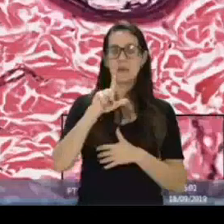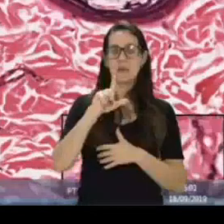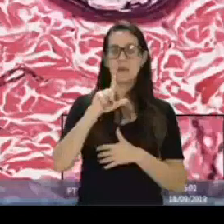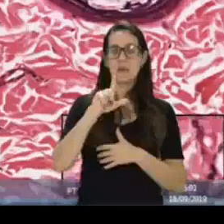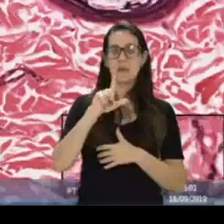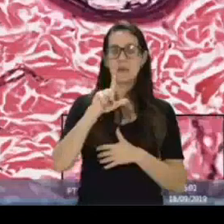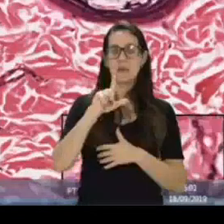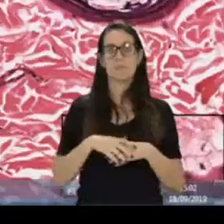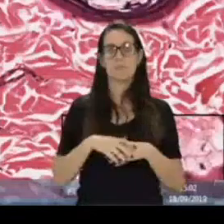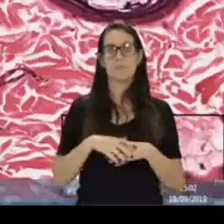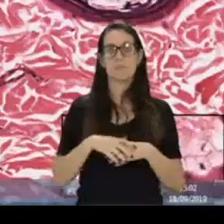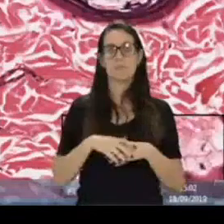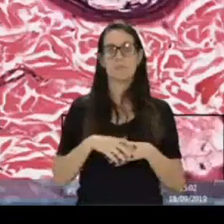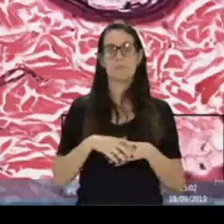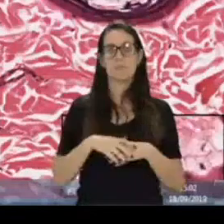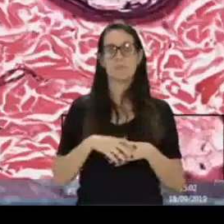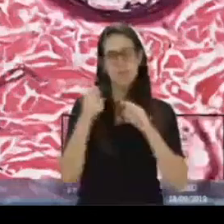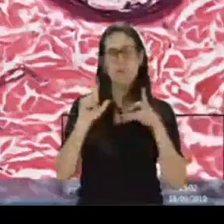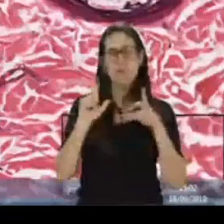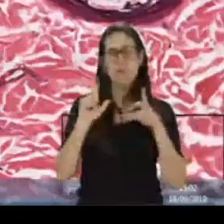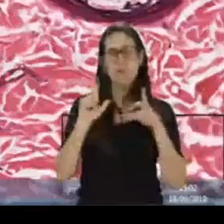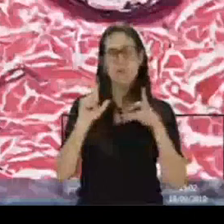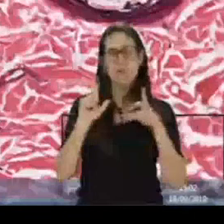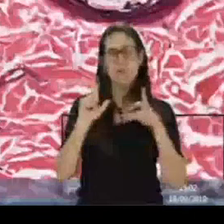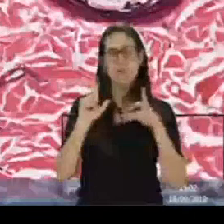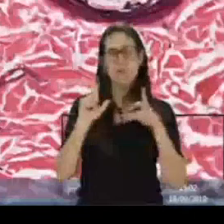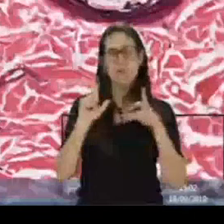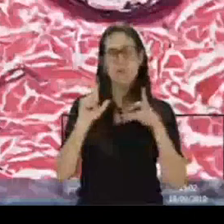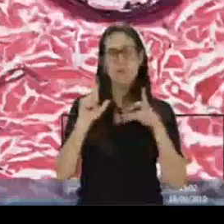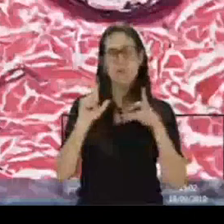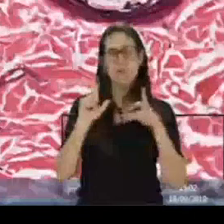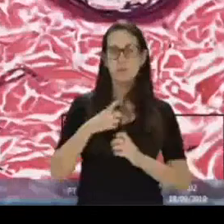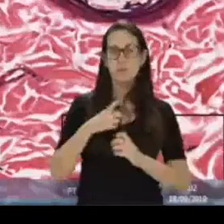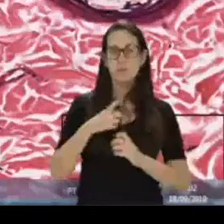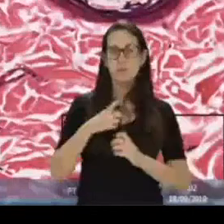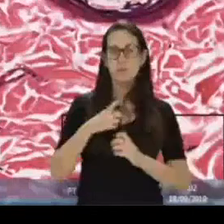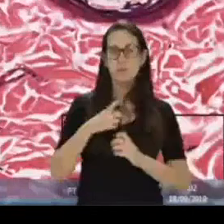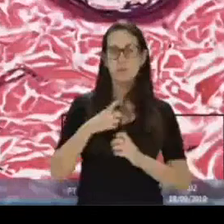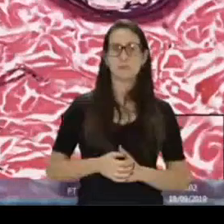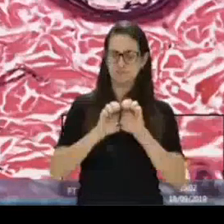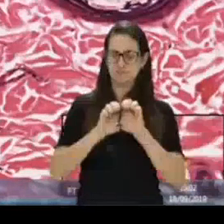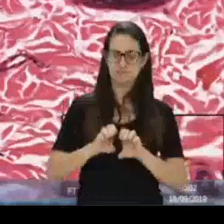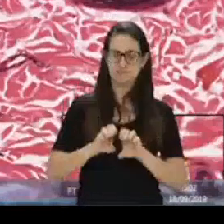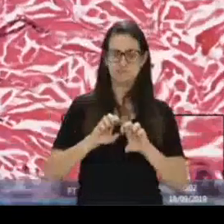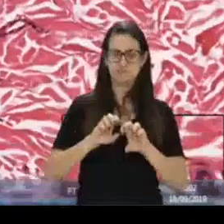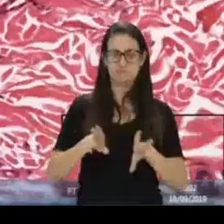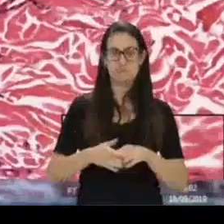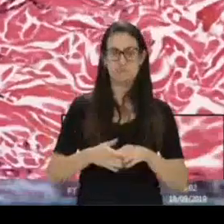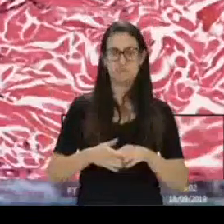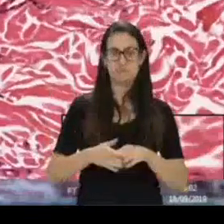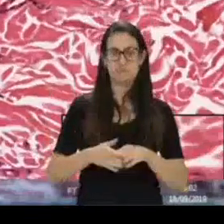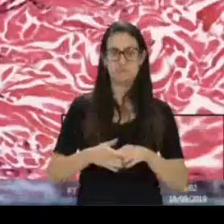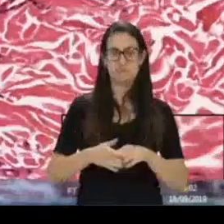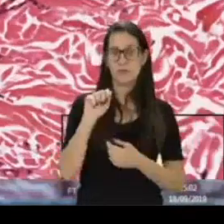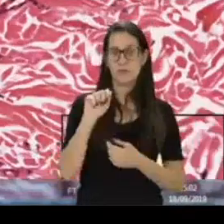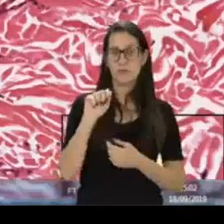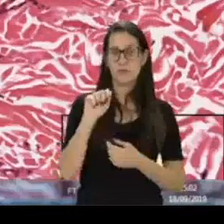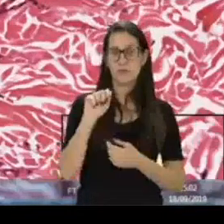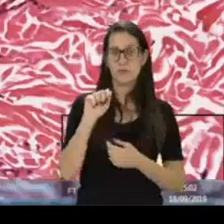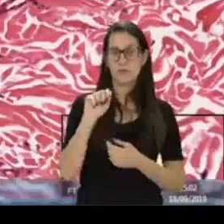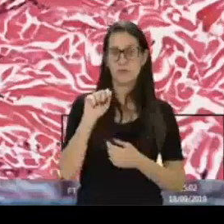disposição, né, das outras células que constituem essa estrutura. Então, de forma geral, as glândulas, elas